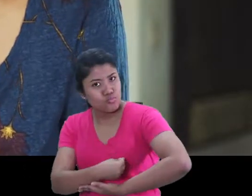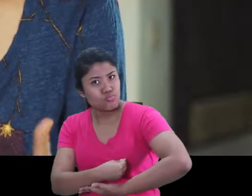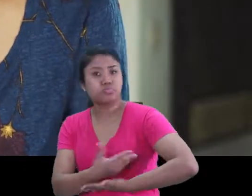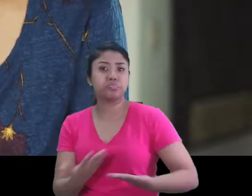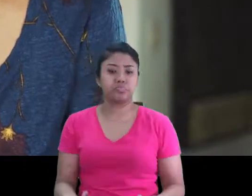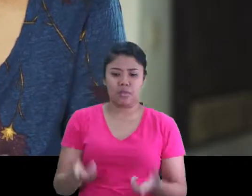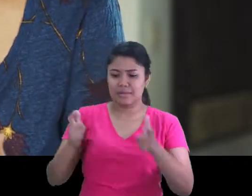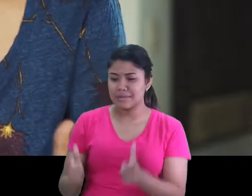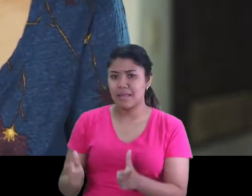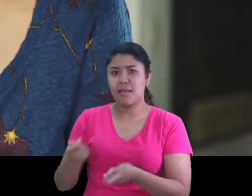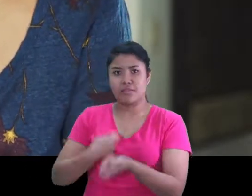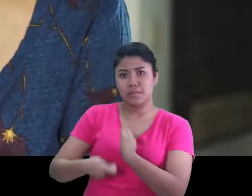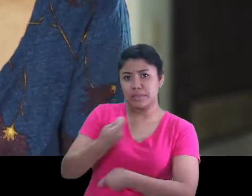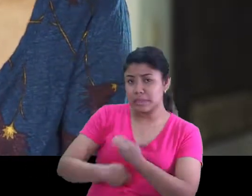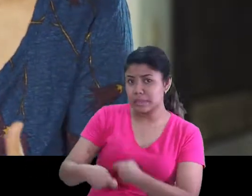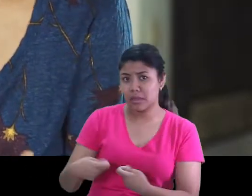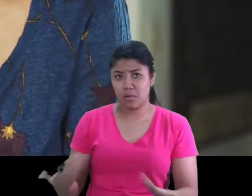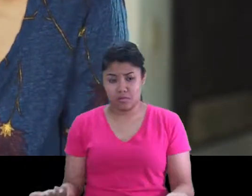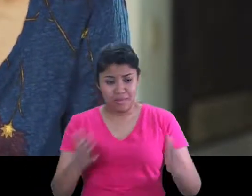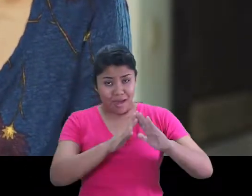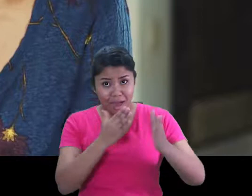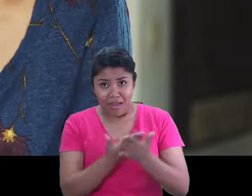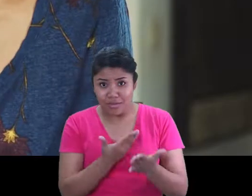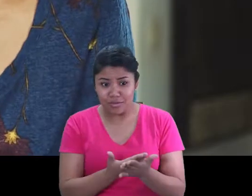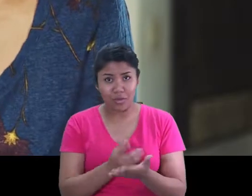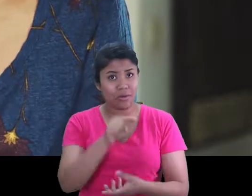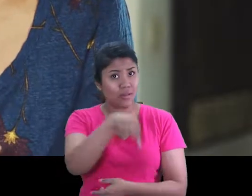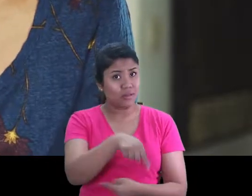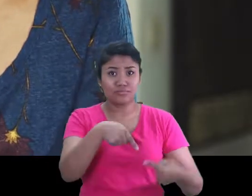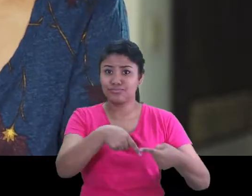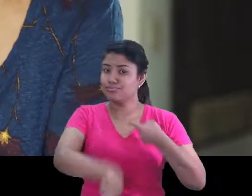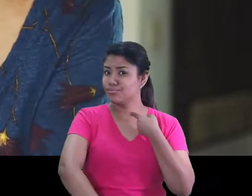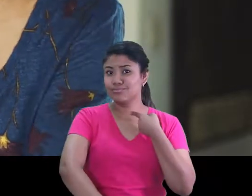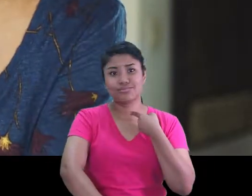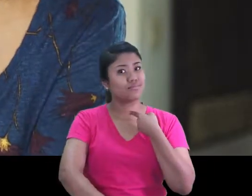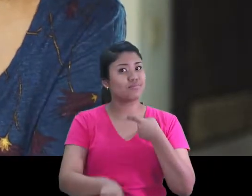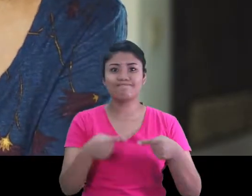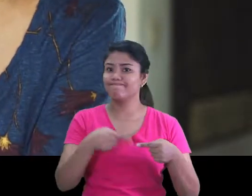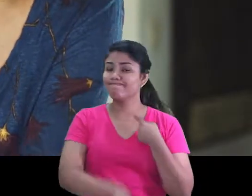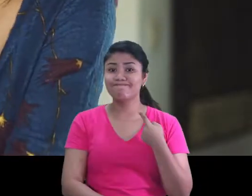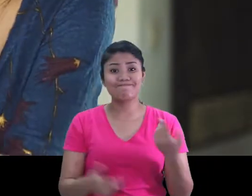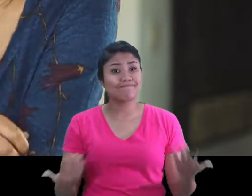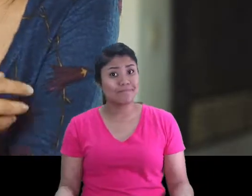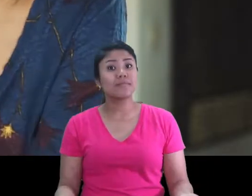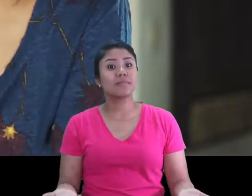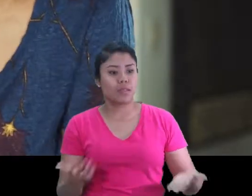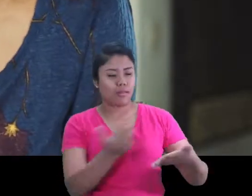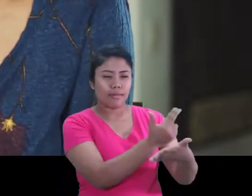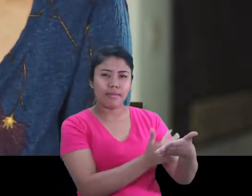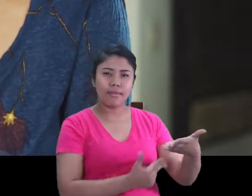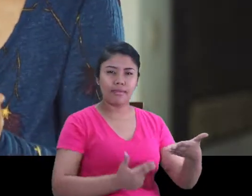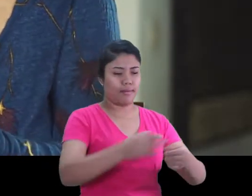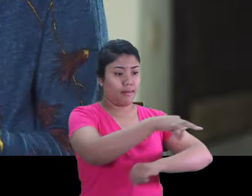refeitório, solário, lactário, administração, porque se essa escola ou outra, ela não tem sentido, ela